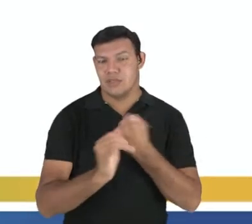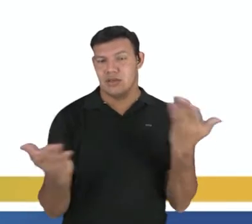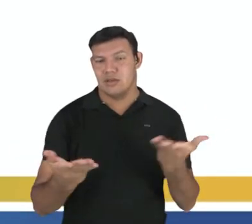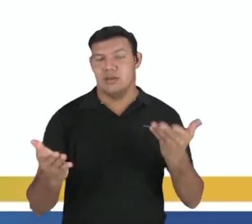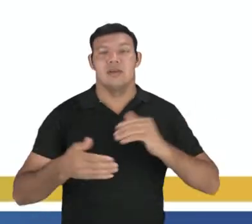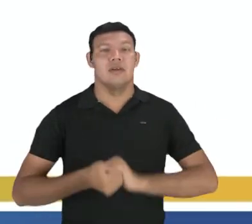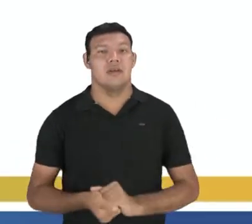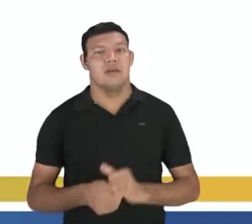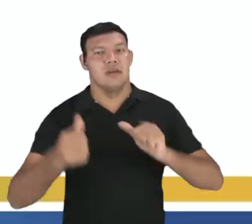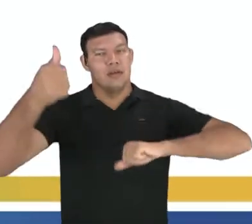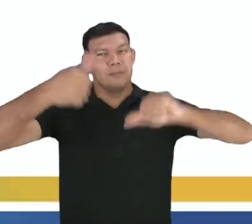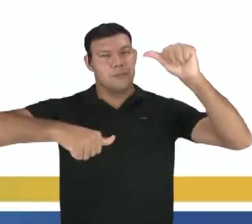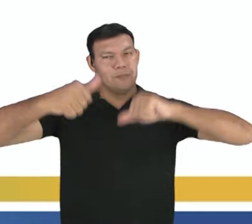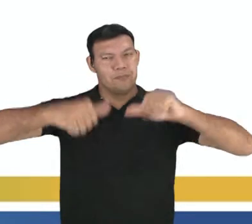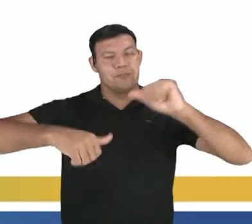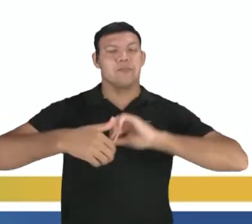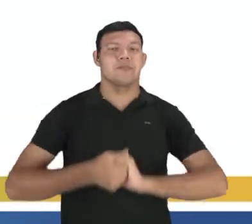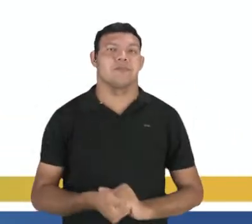Agora vamos analisar.